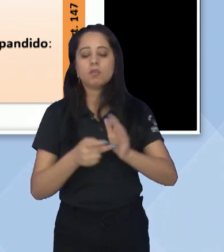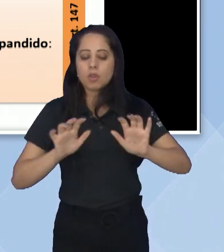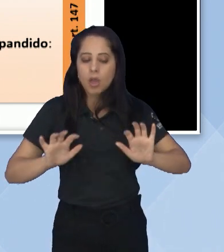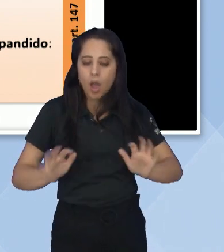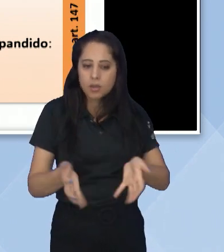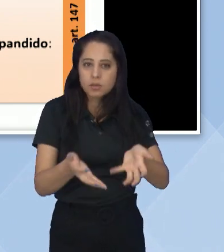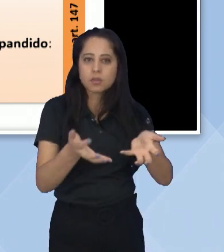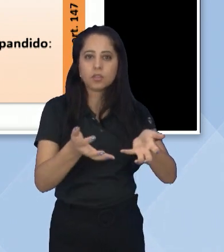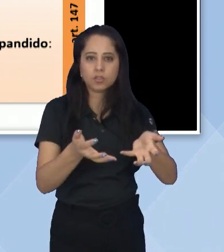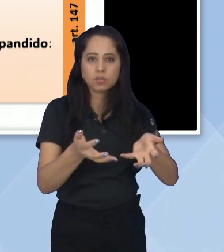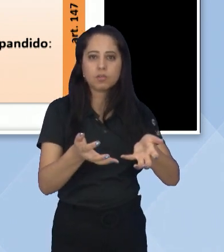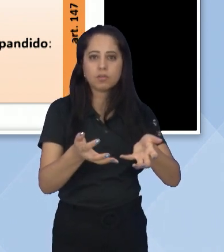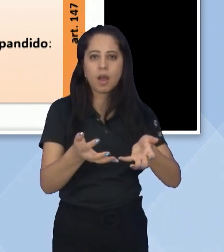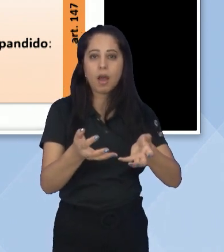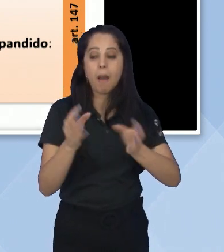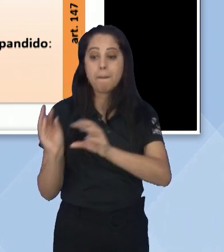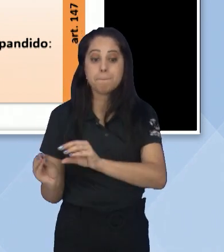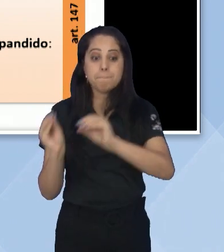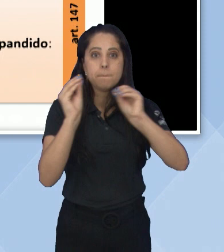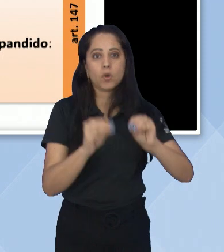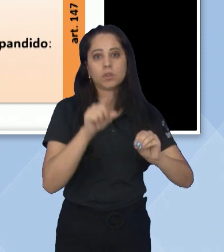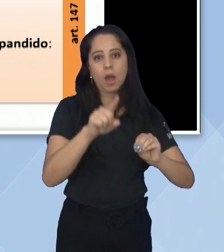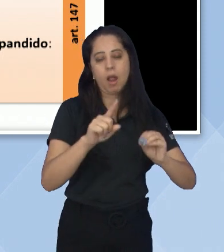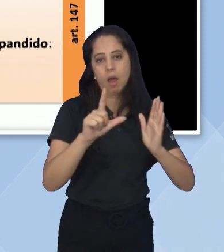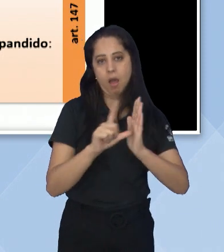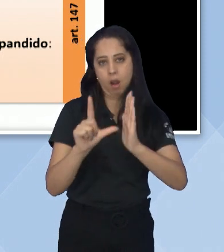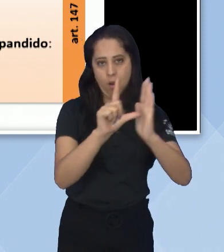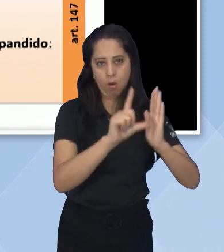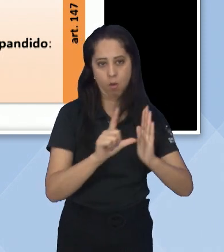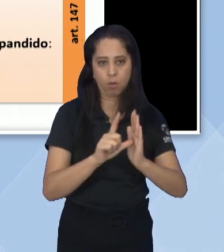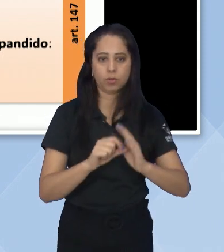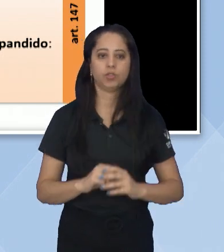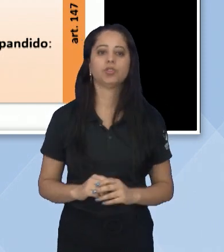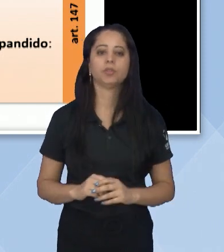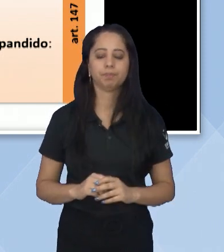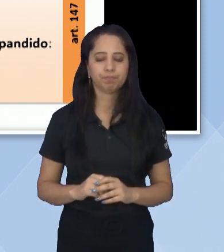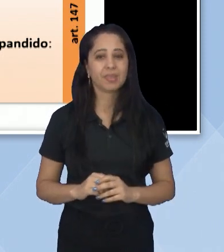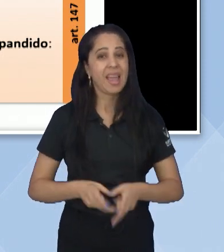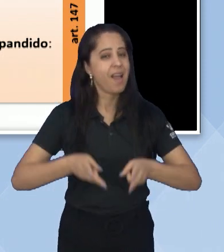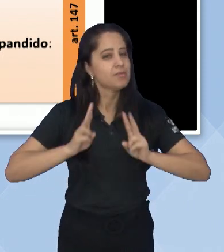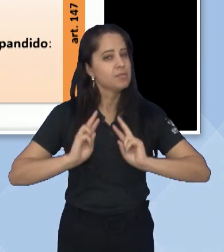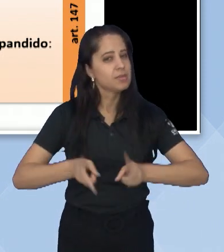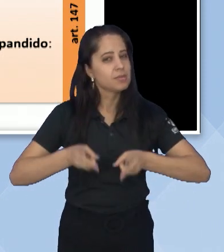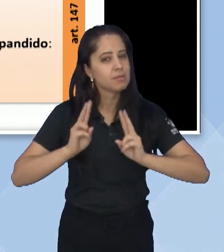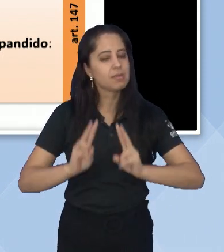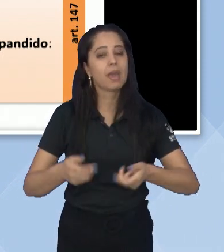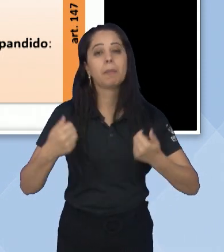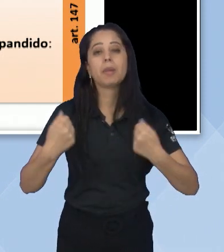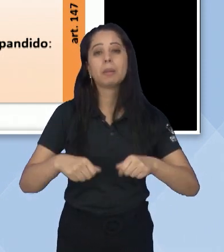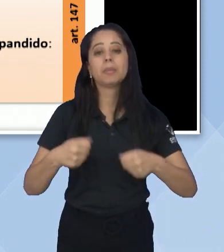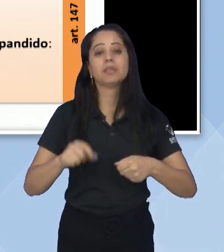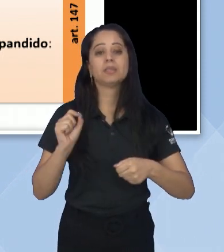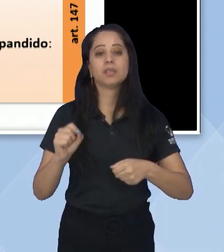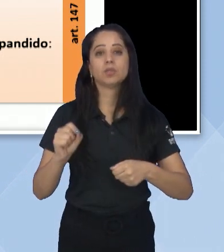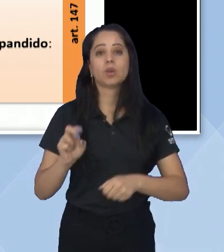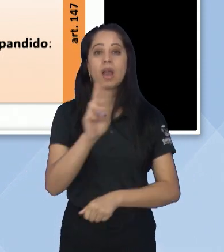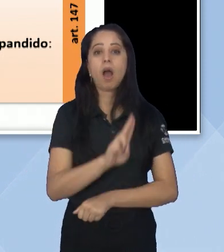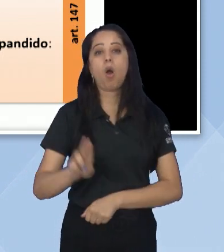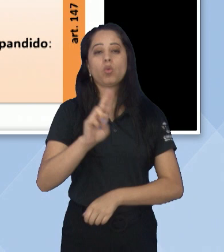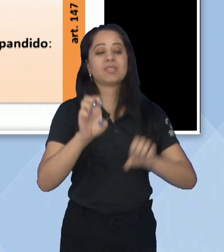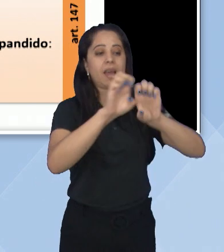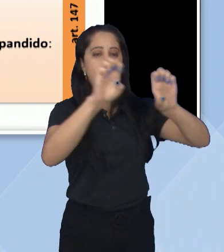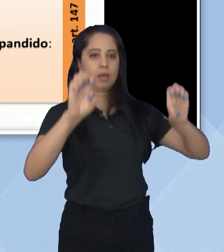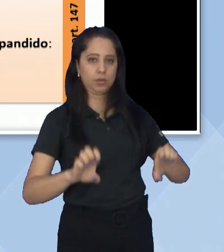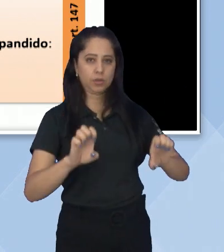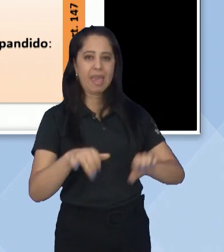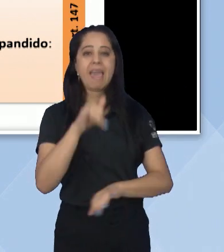para essas localidades porque assim por força do estatuto da cidade a gente tem que estar sempre buscando na cidade a otimização da infraestrutura existente ou